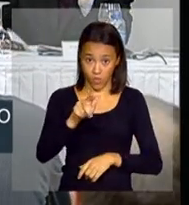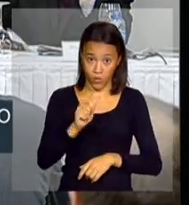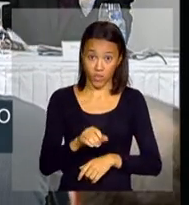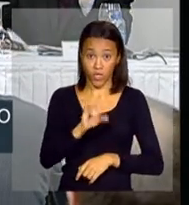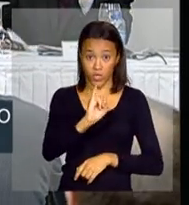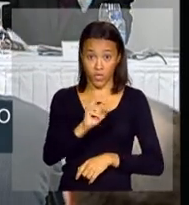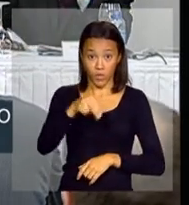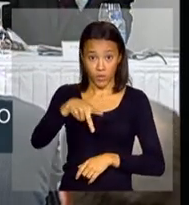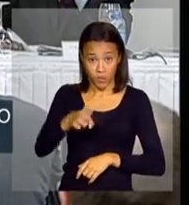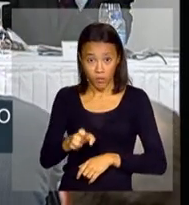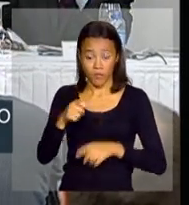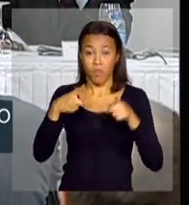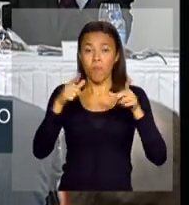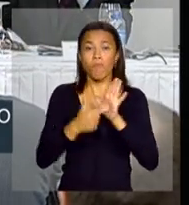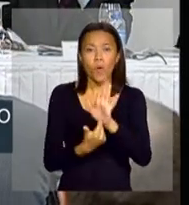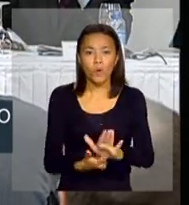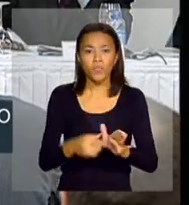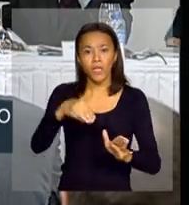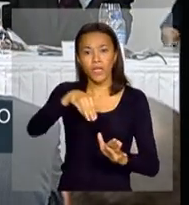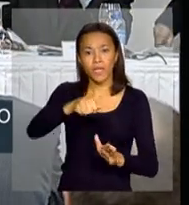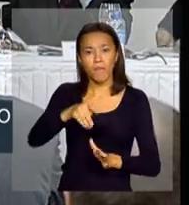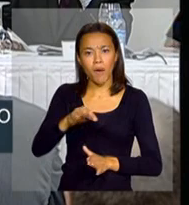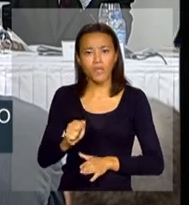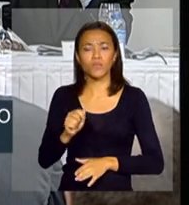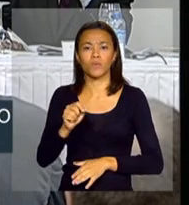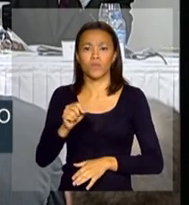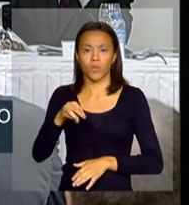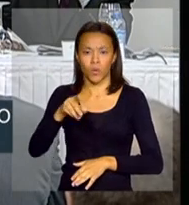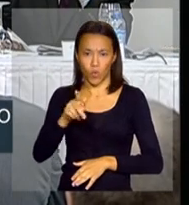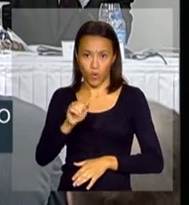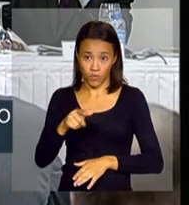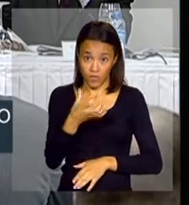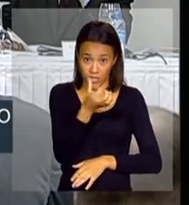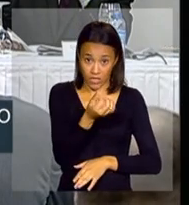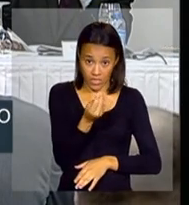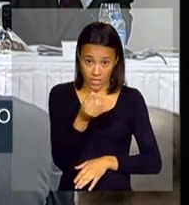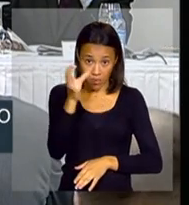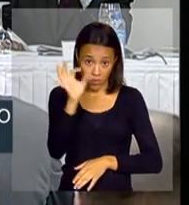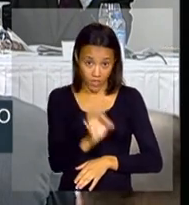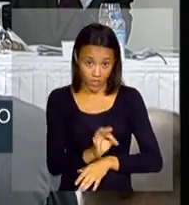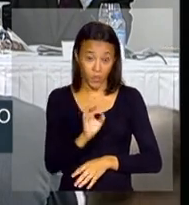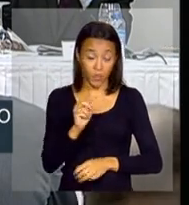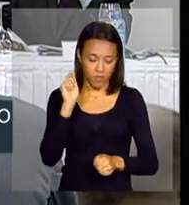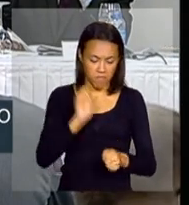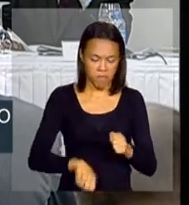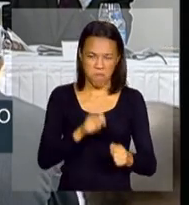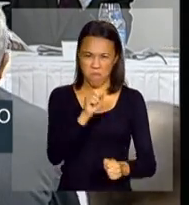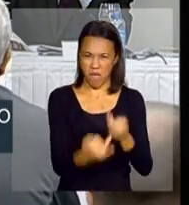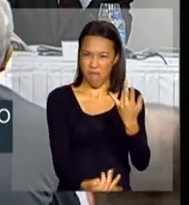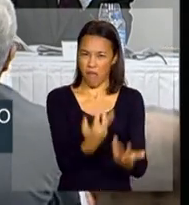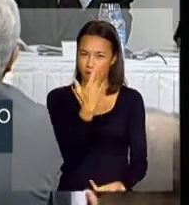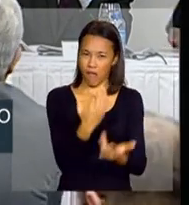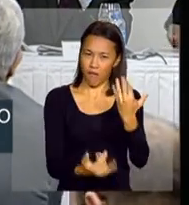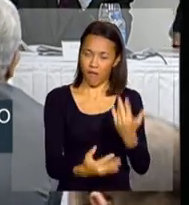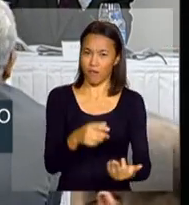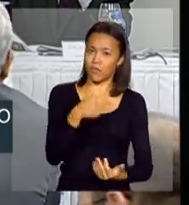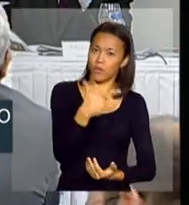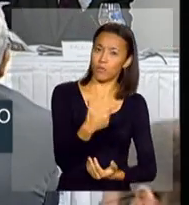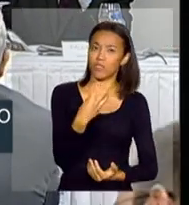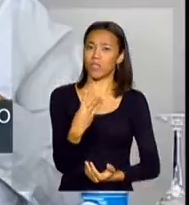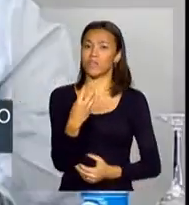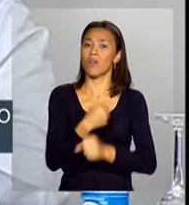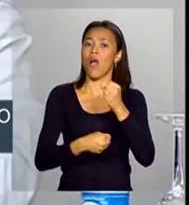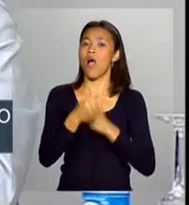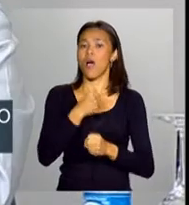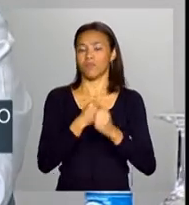mostra, no Mato Grosso, que não foram desmatamentos, e sim 60% associados a queimadas. A degradação, inclusive, queimadas de 2, 3 anos atrás,